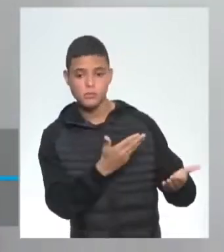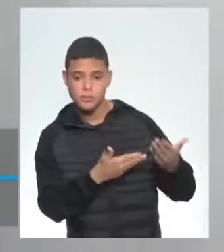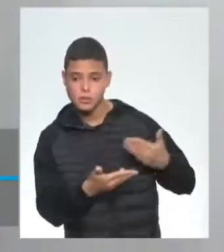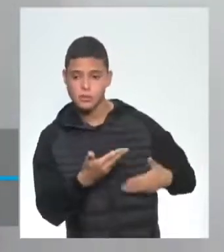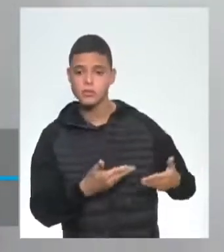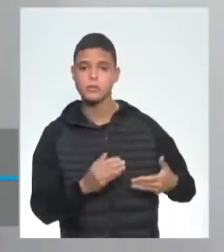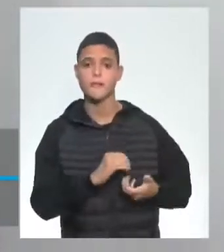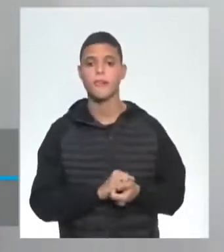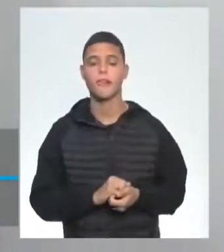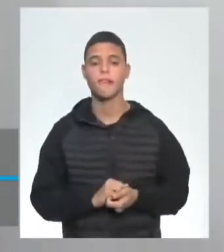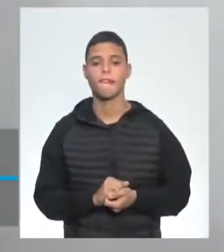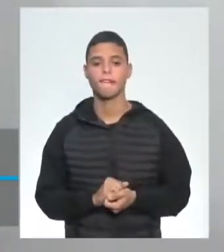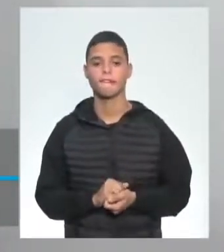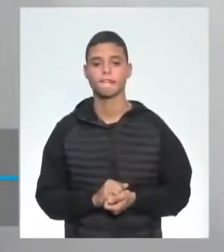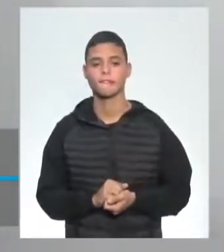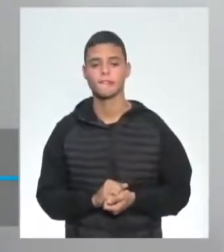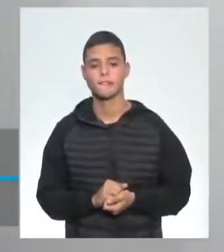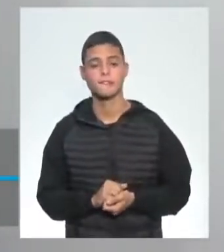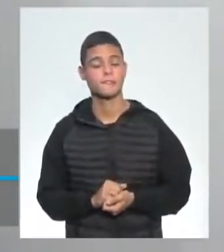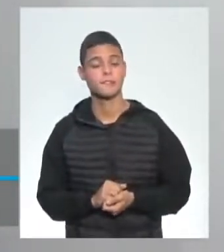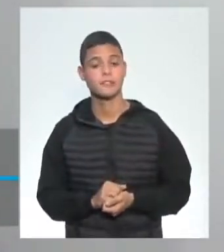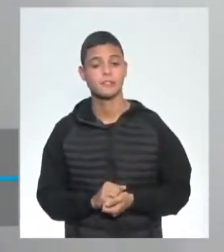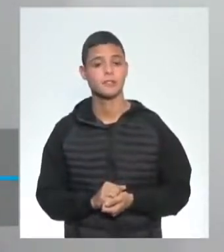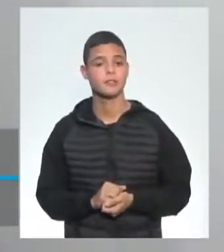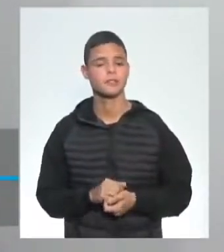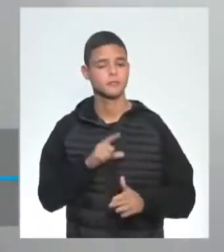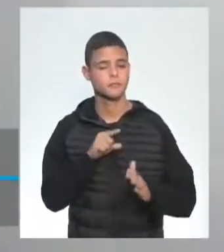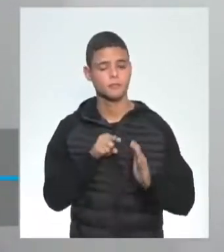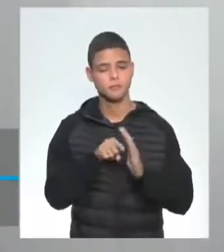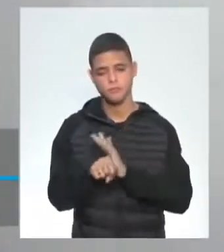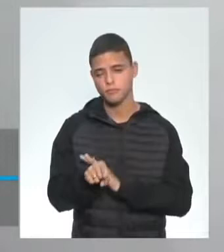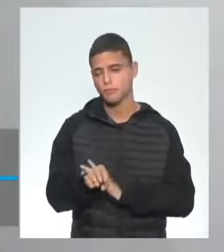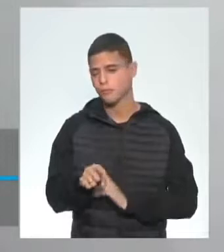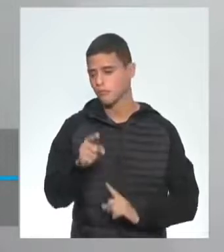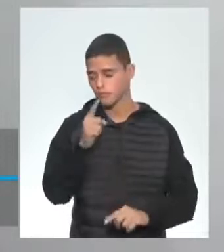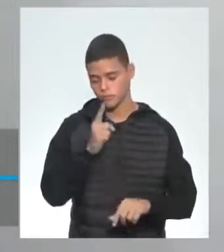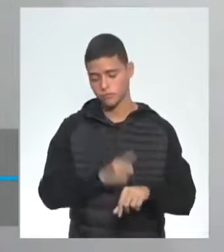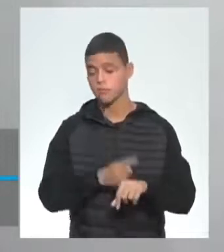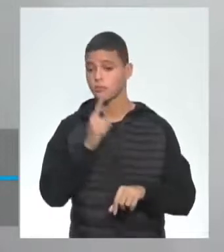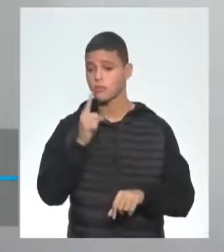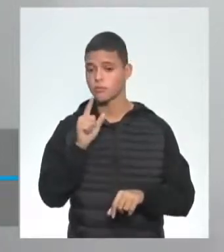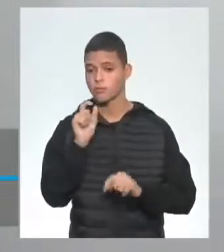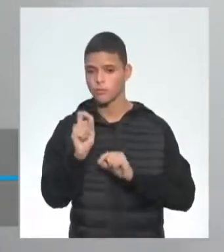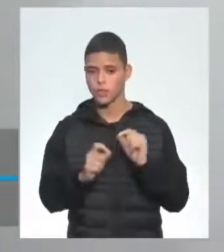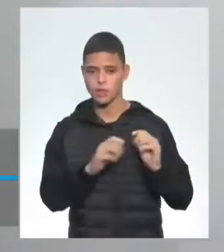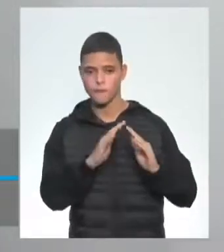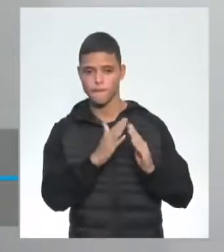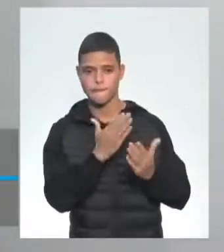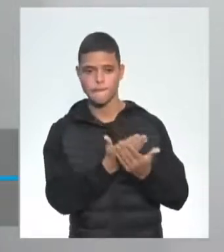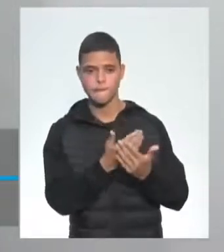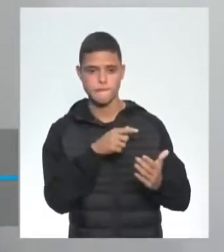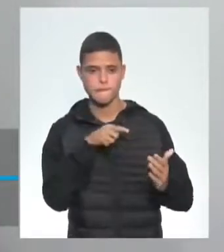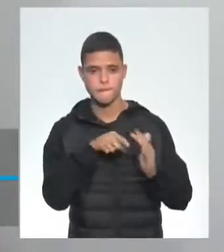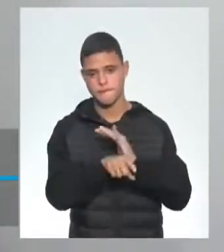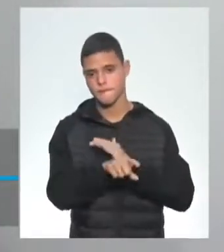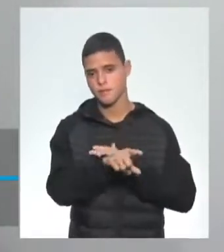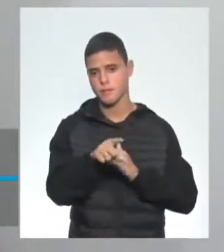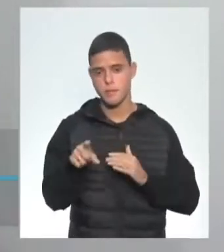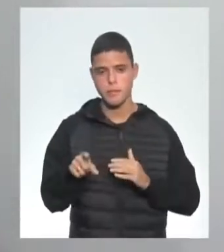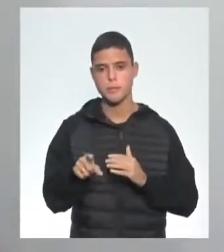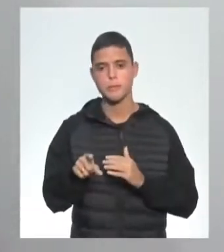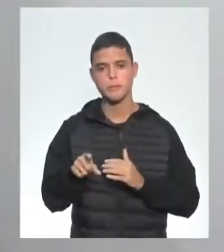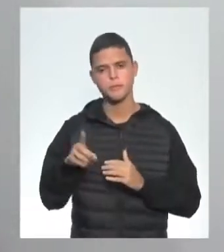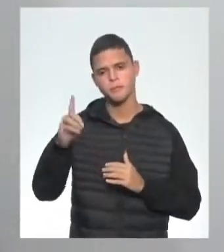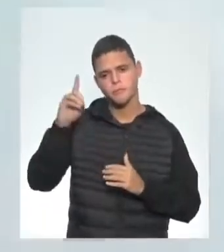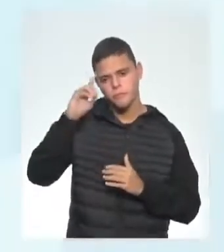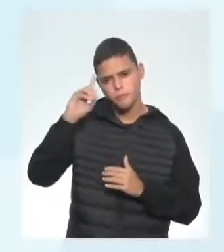pergunto algo muito preciso, falou de escola, né? Eu pergunto para vocês, o seu